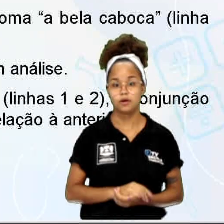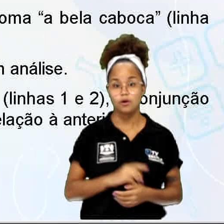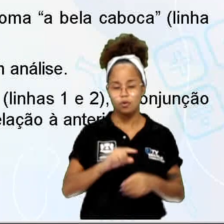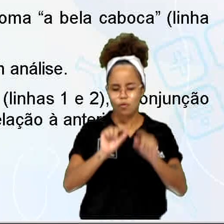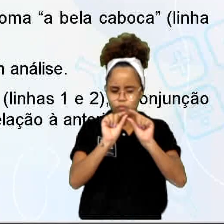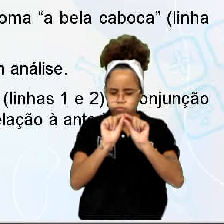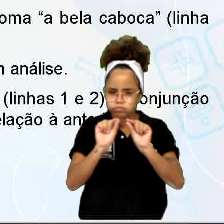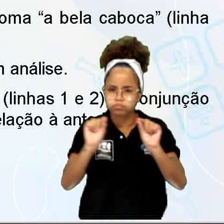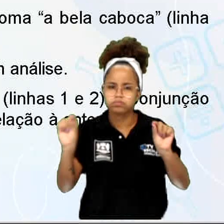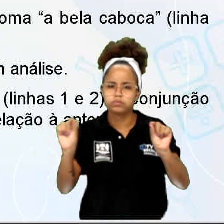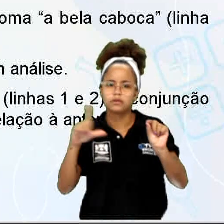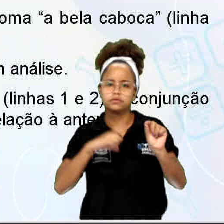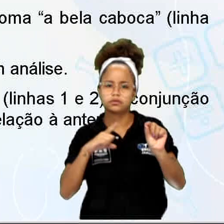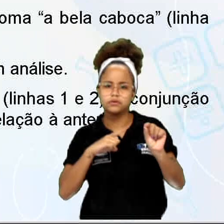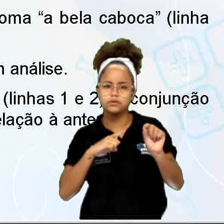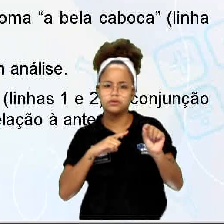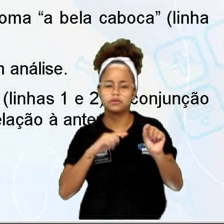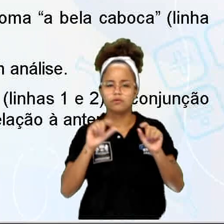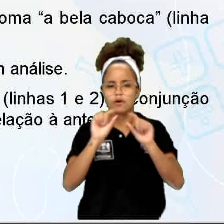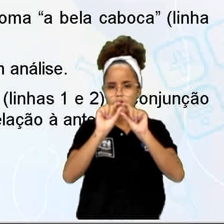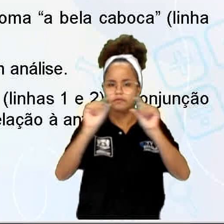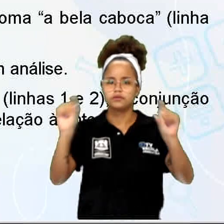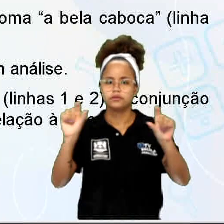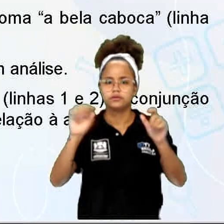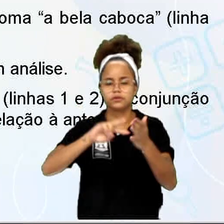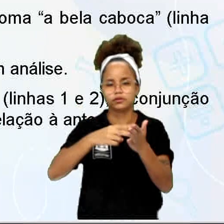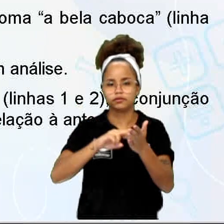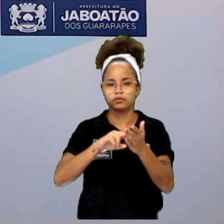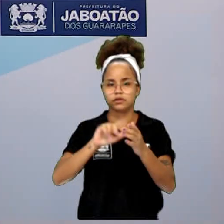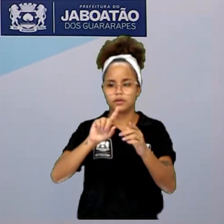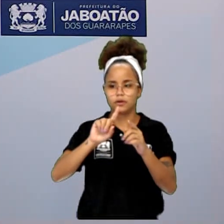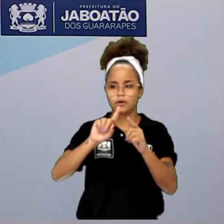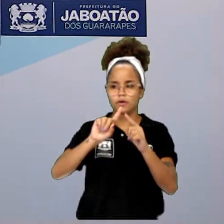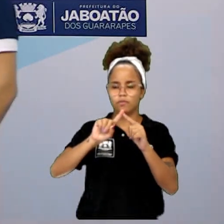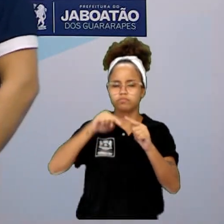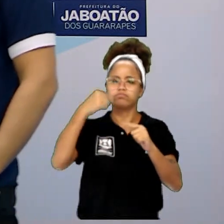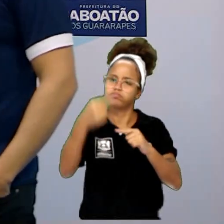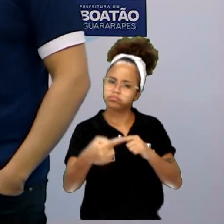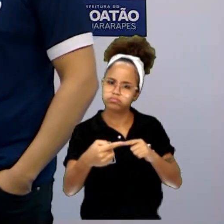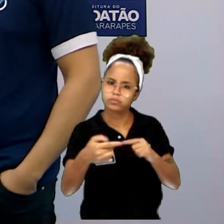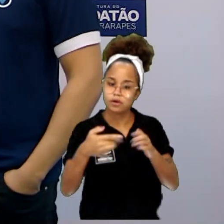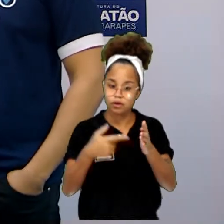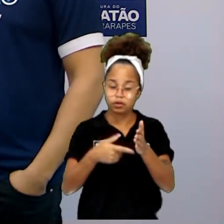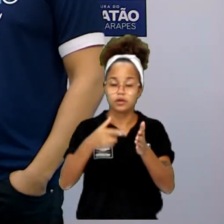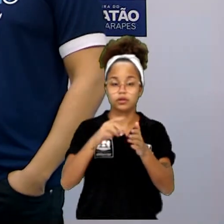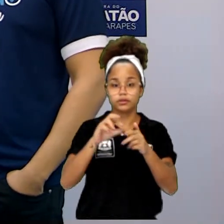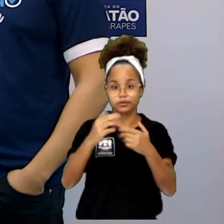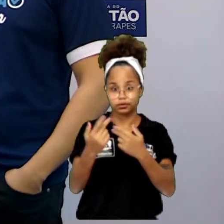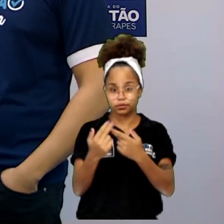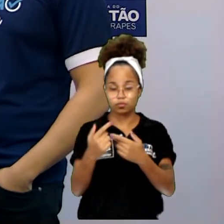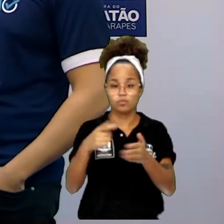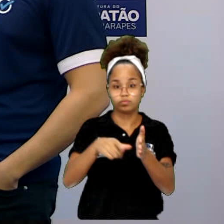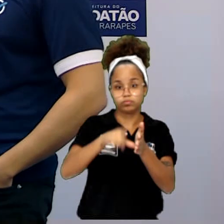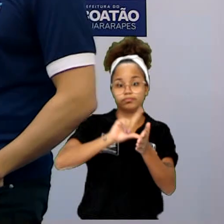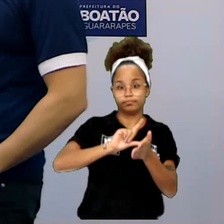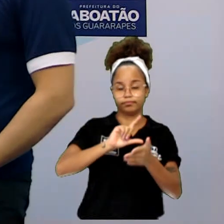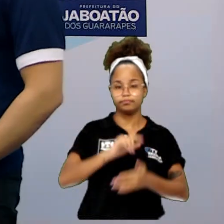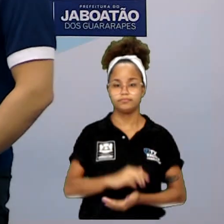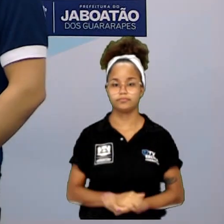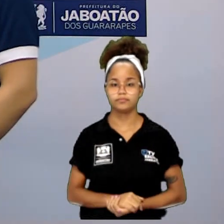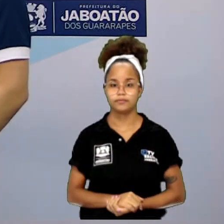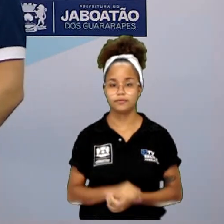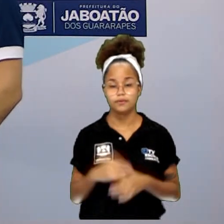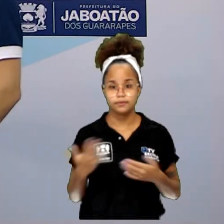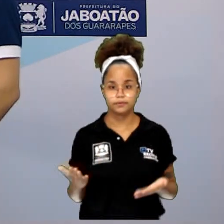sublinhada introduz uma oração que estabelece uma oposição em relação à anterior. Bom, de fato a gente sabe que